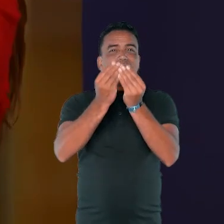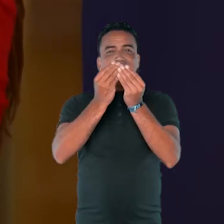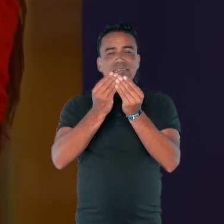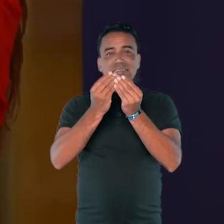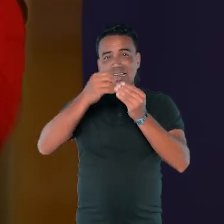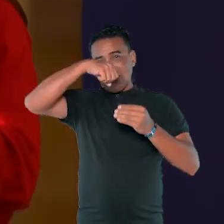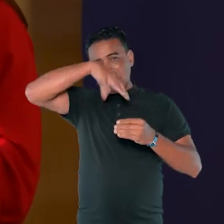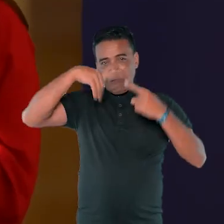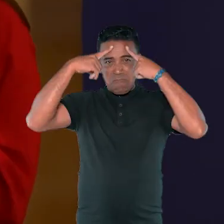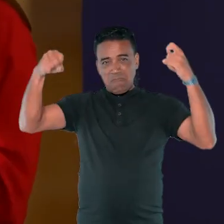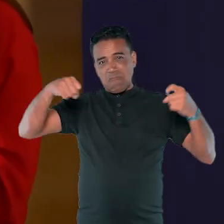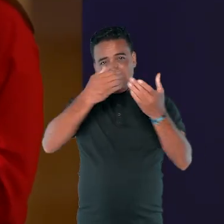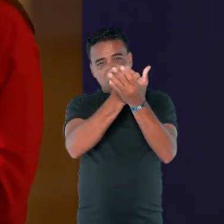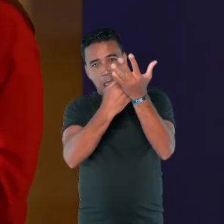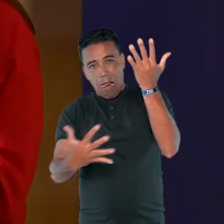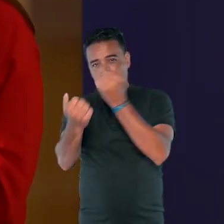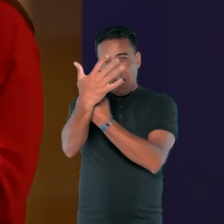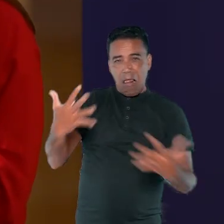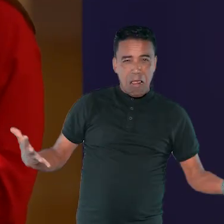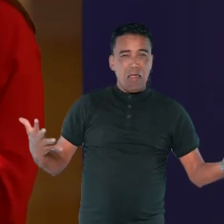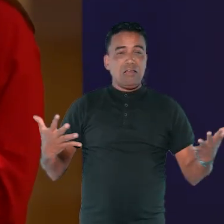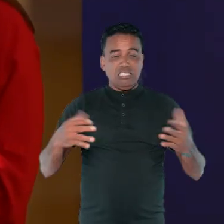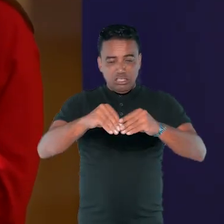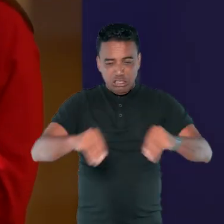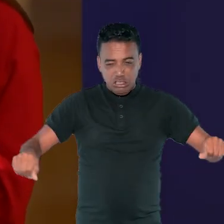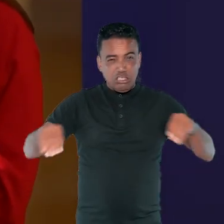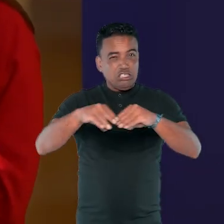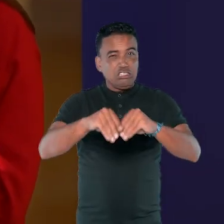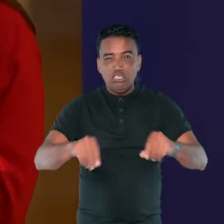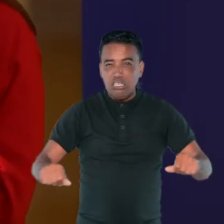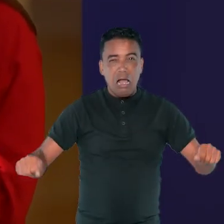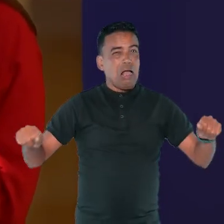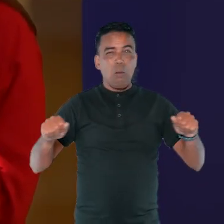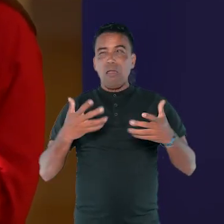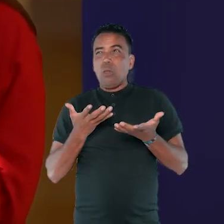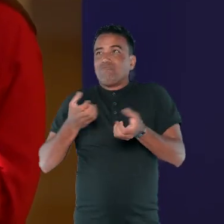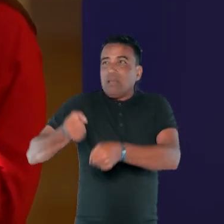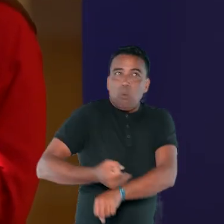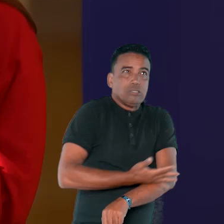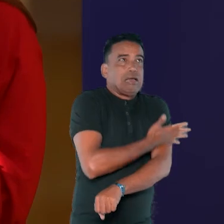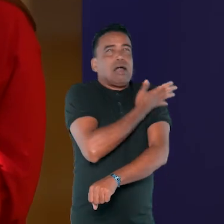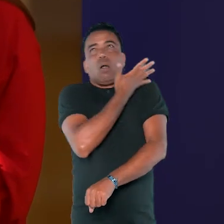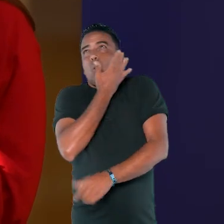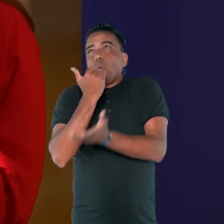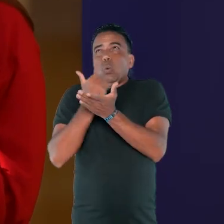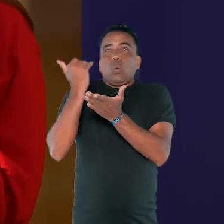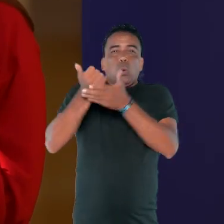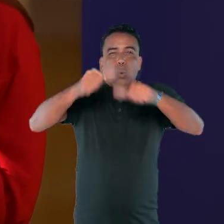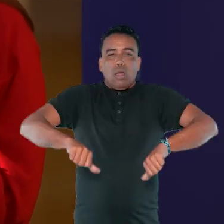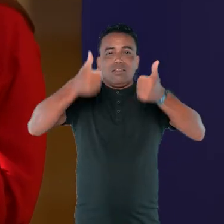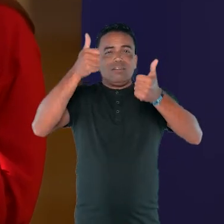canto o chão mais áspero e cato-me ao nível da emoção. Caí